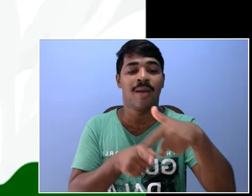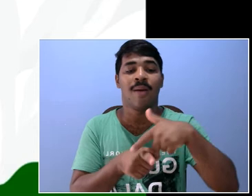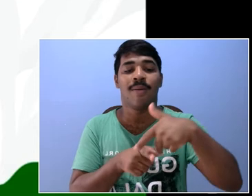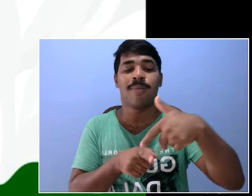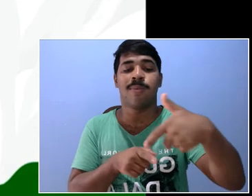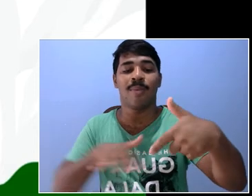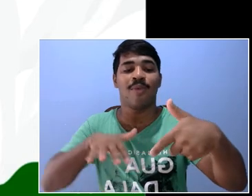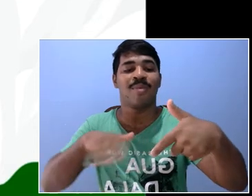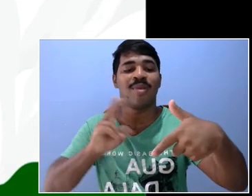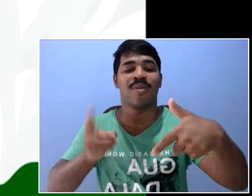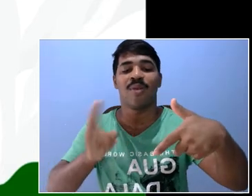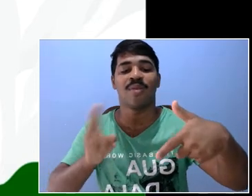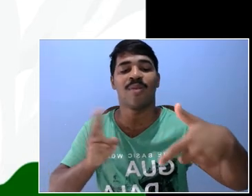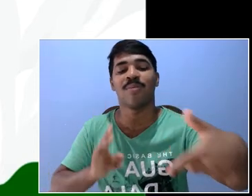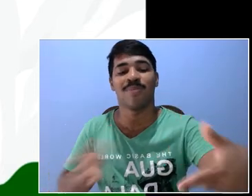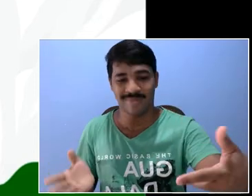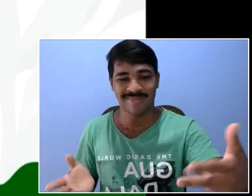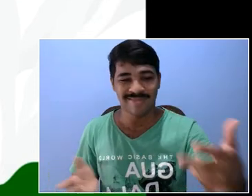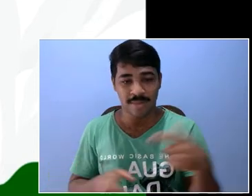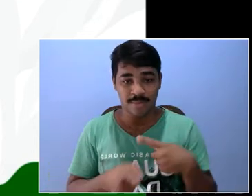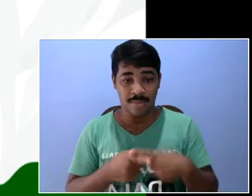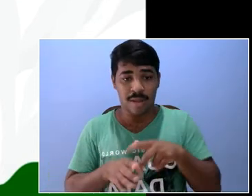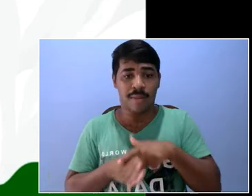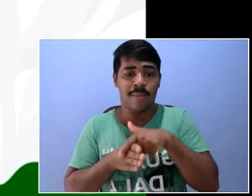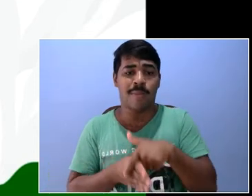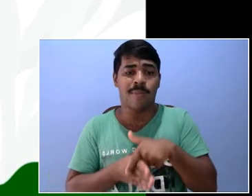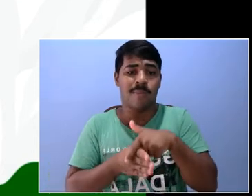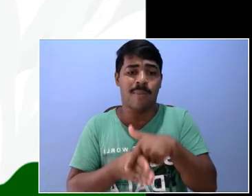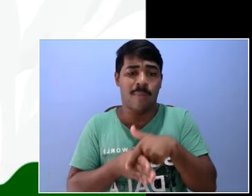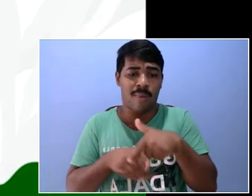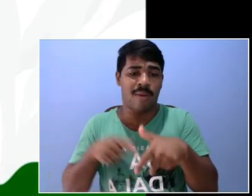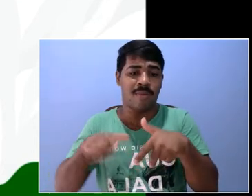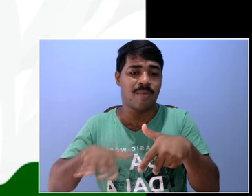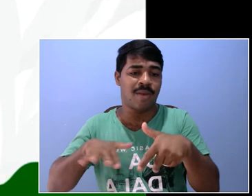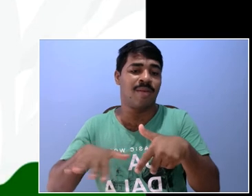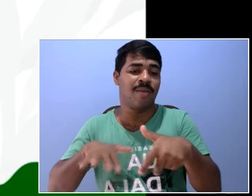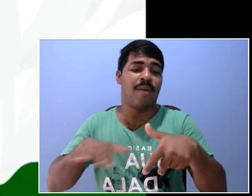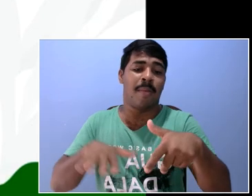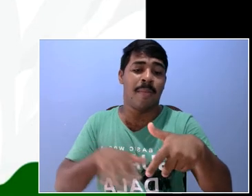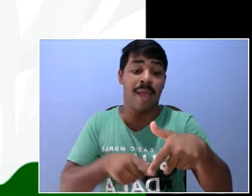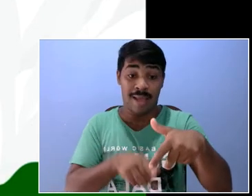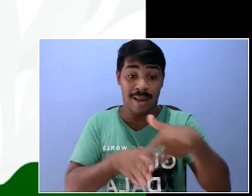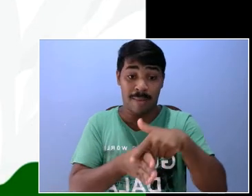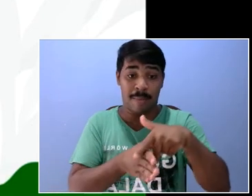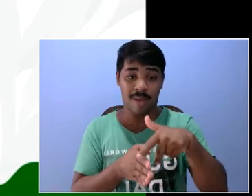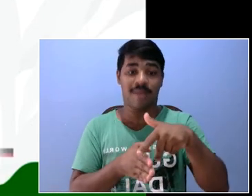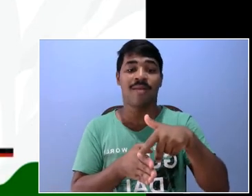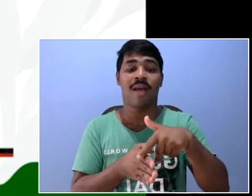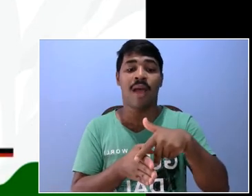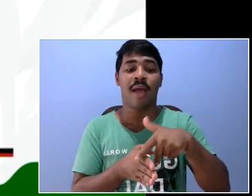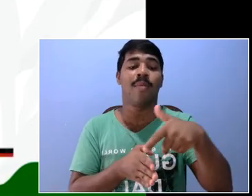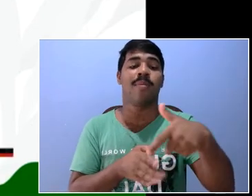cerceado. Então, como a pessoa não estava preparada para isso, ele acabou sendo lançado